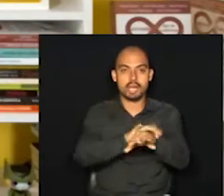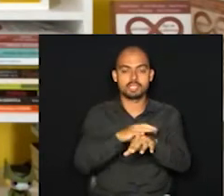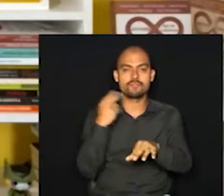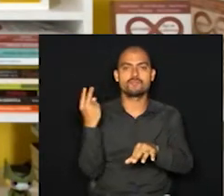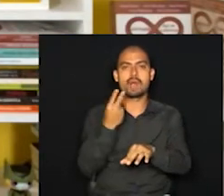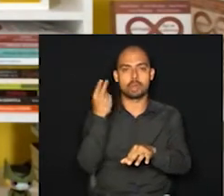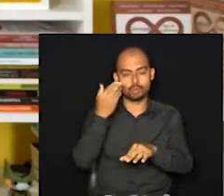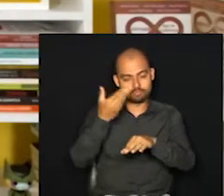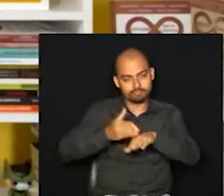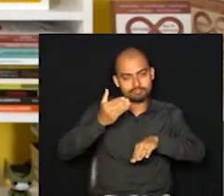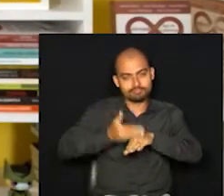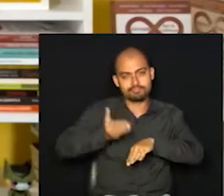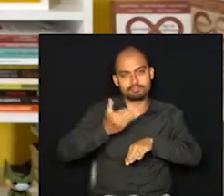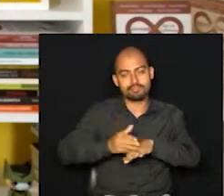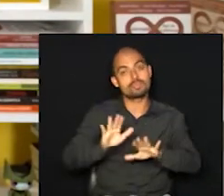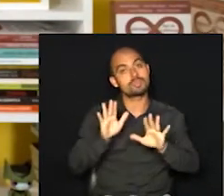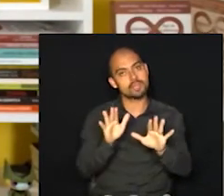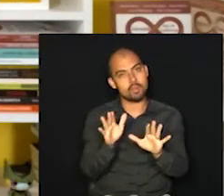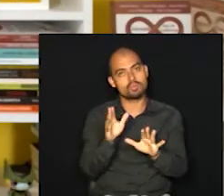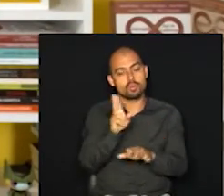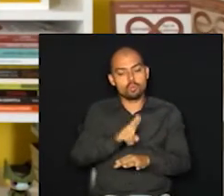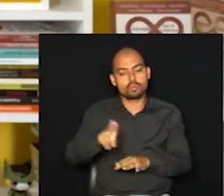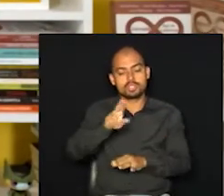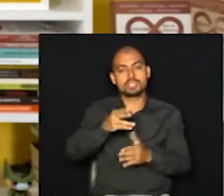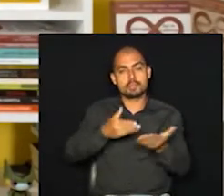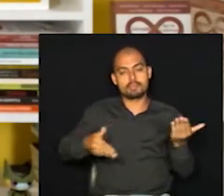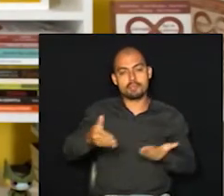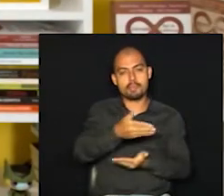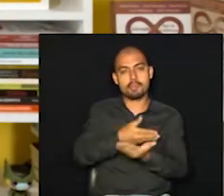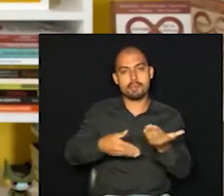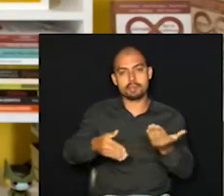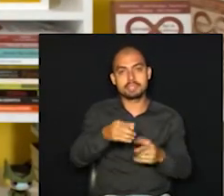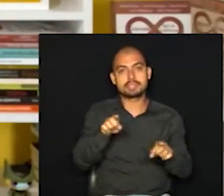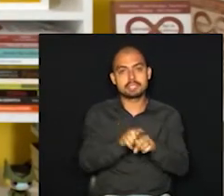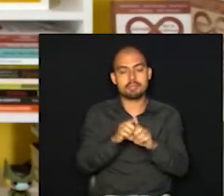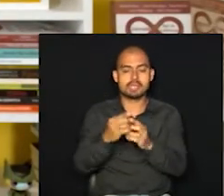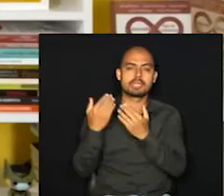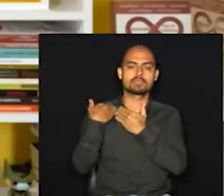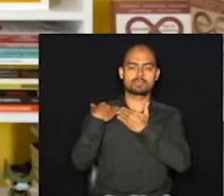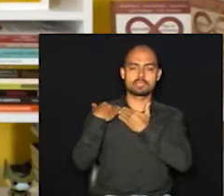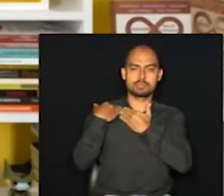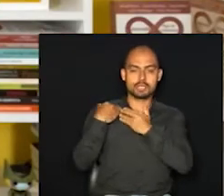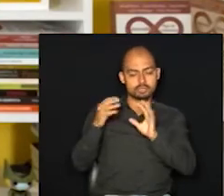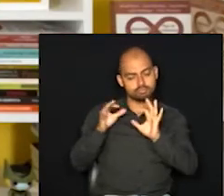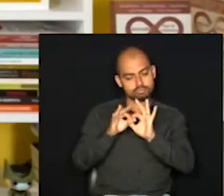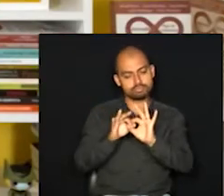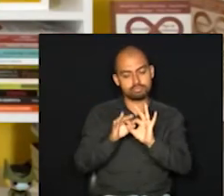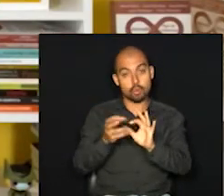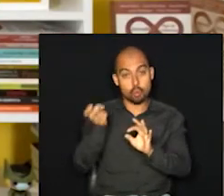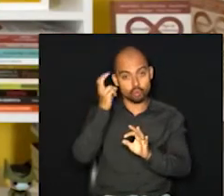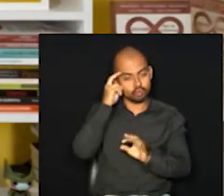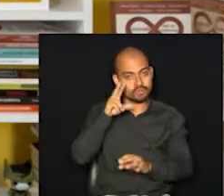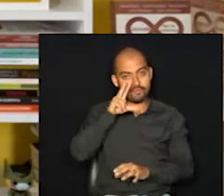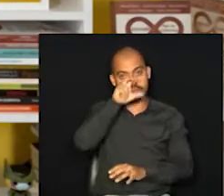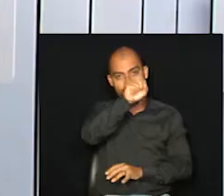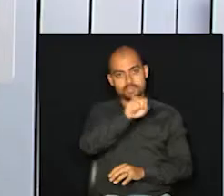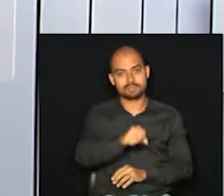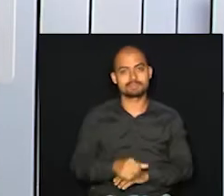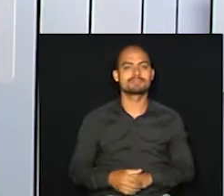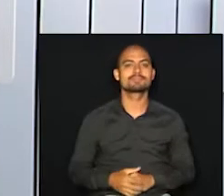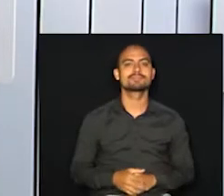sejam praticados. Então, utilize da colaboração e a corresponsabilidade para construir uma cultura cada vez mais forte.